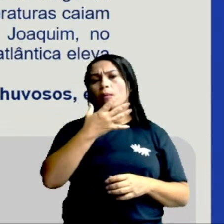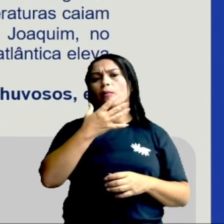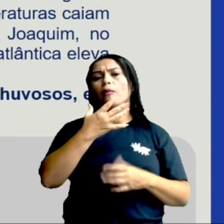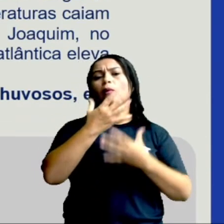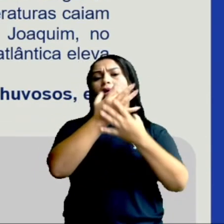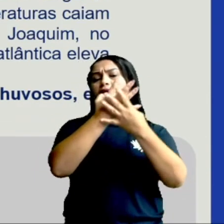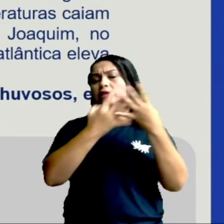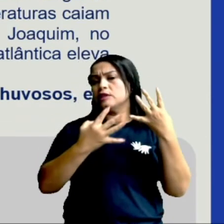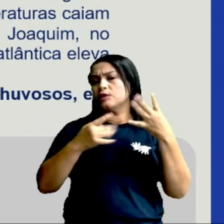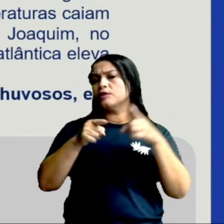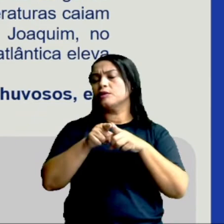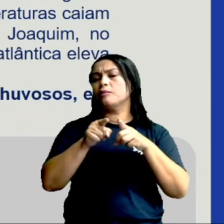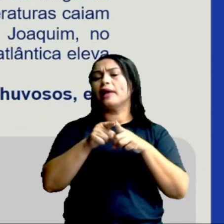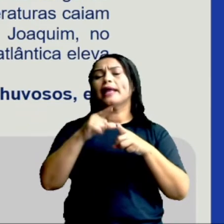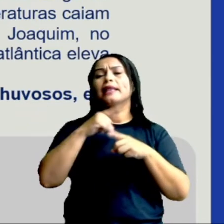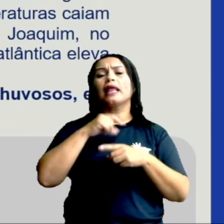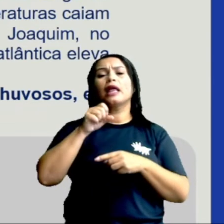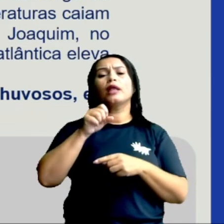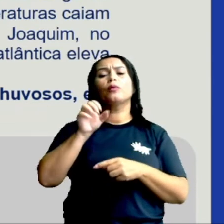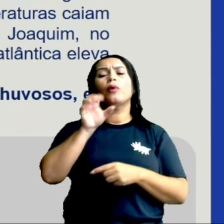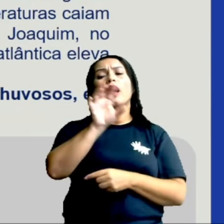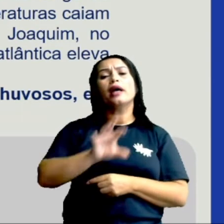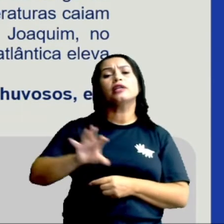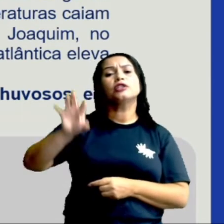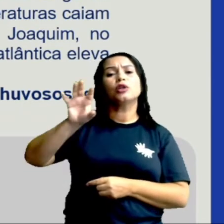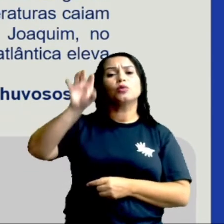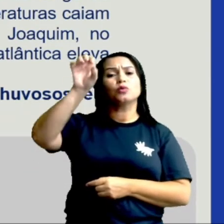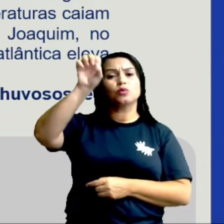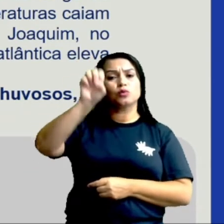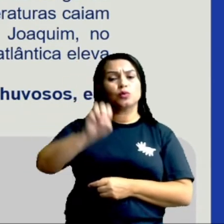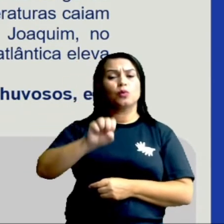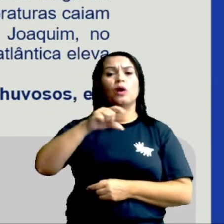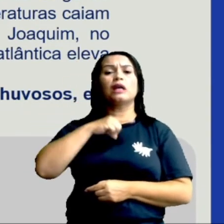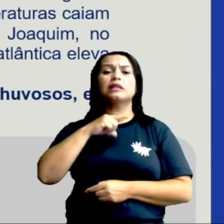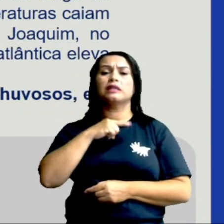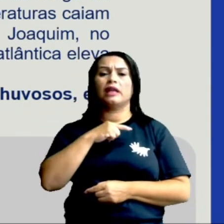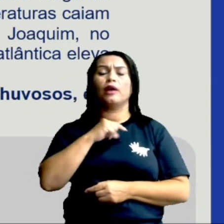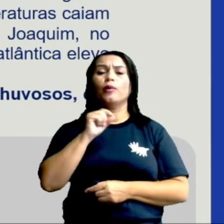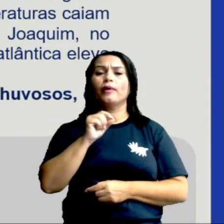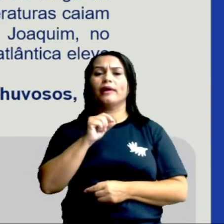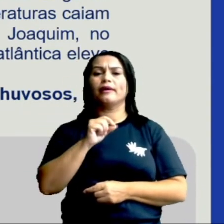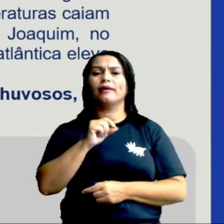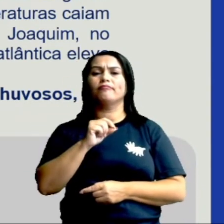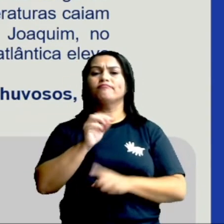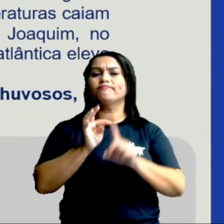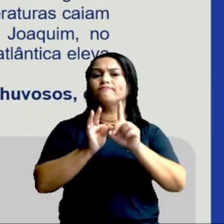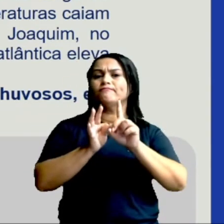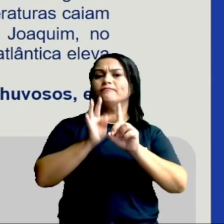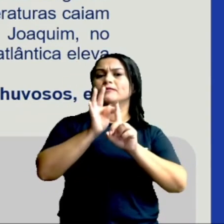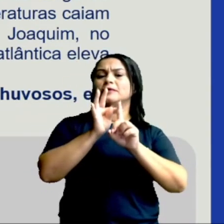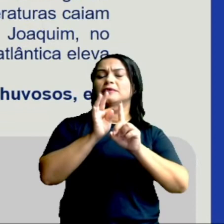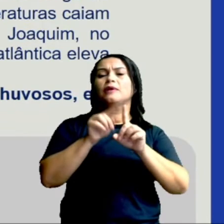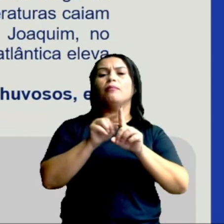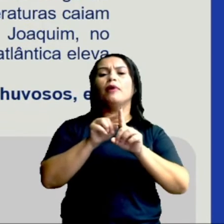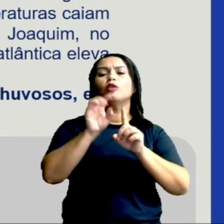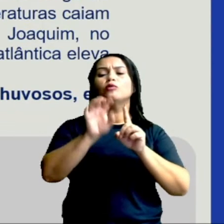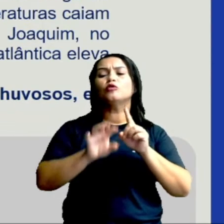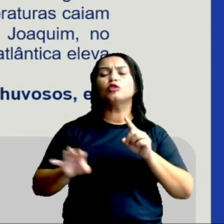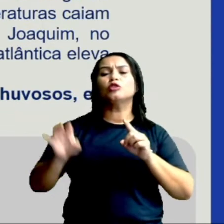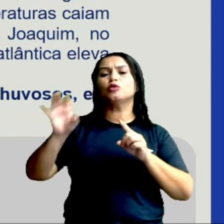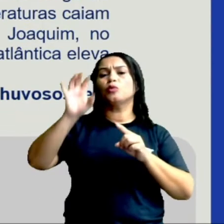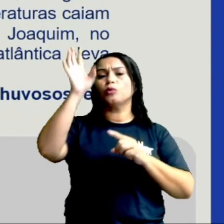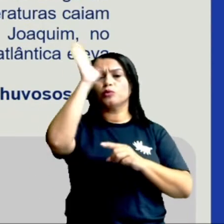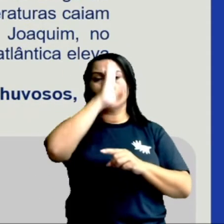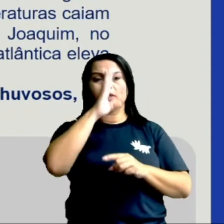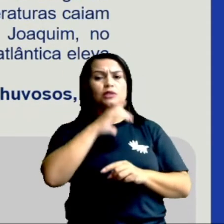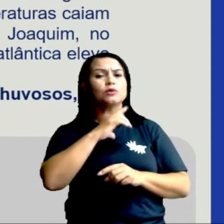do ano. A região sul é a que apresenta a maior amplitude térmica dentre as regiões brasileiras, pois